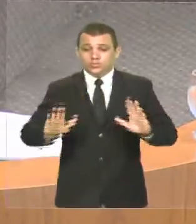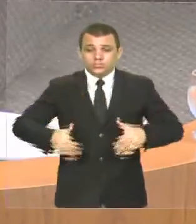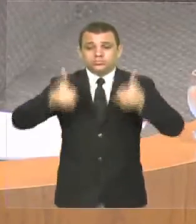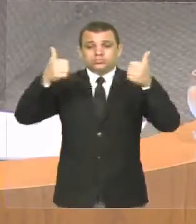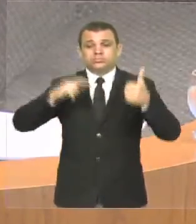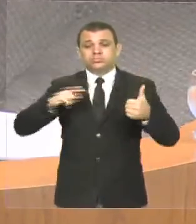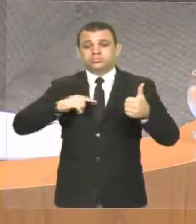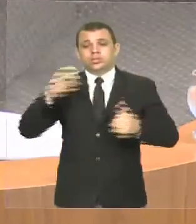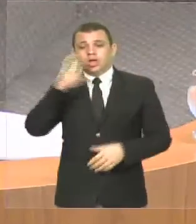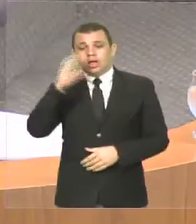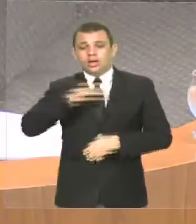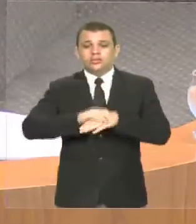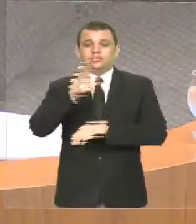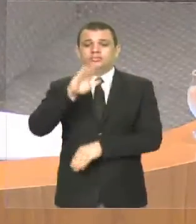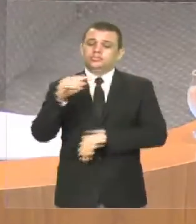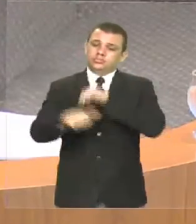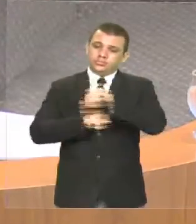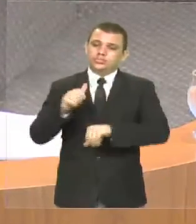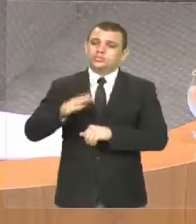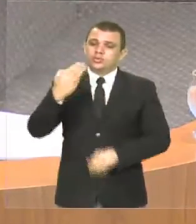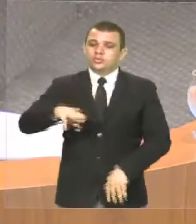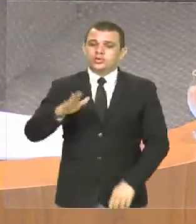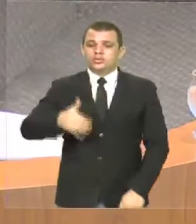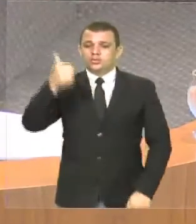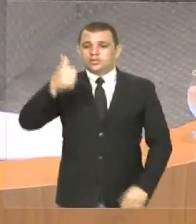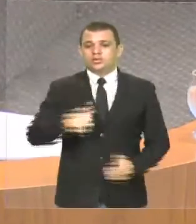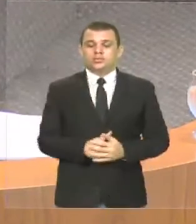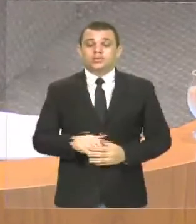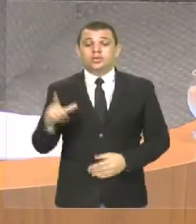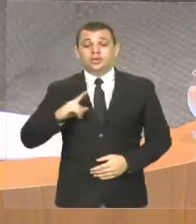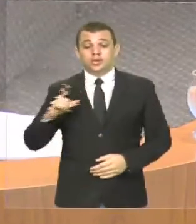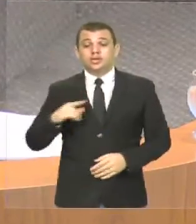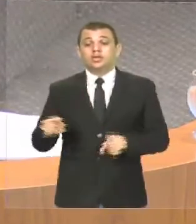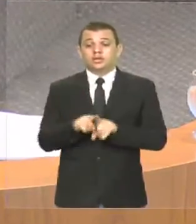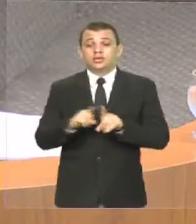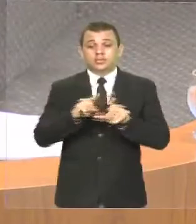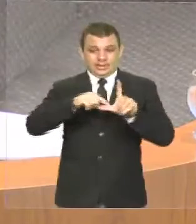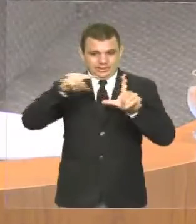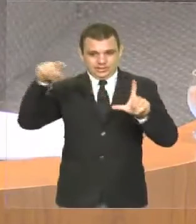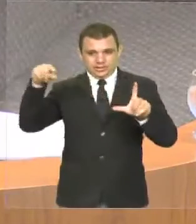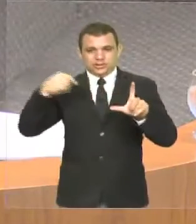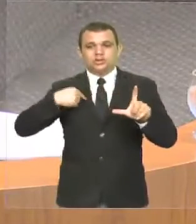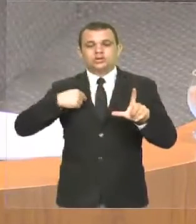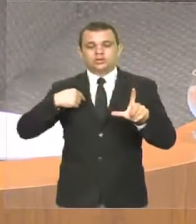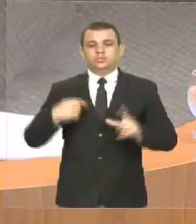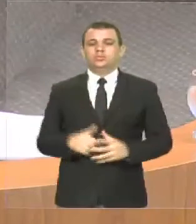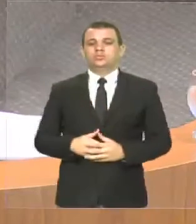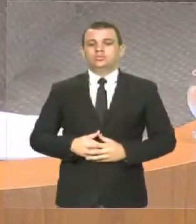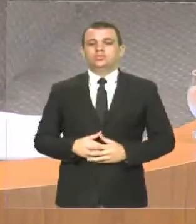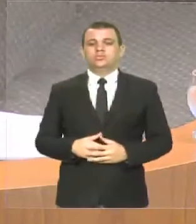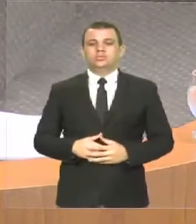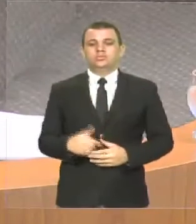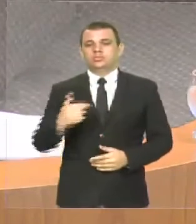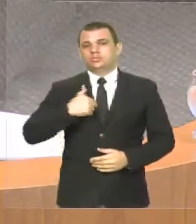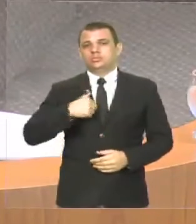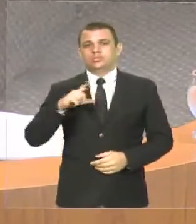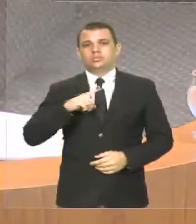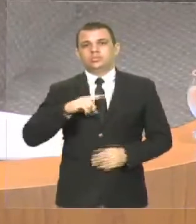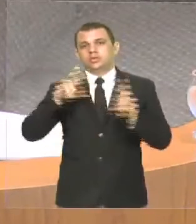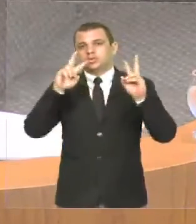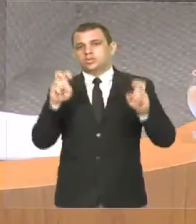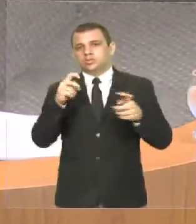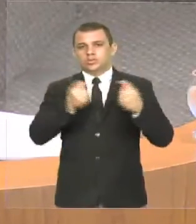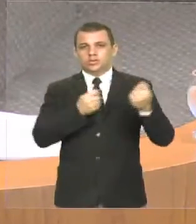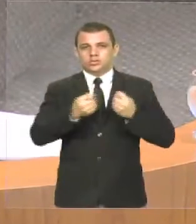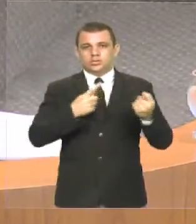a gente recupere isso muito rapidamente. Houve um indicador que eu atribuo a, talvez, a questão econômica, que